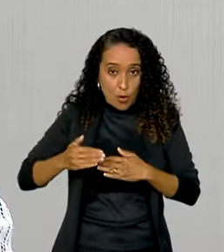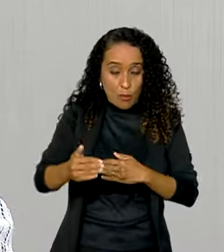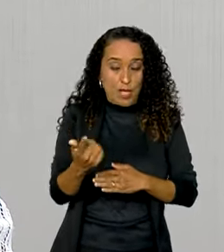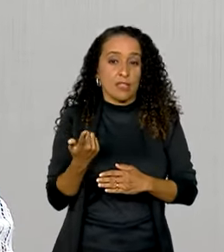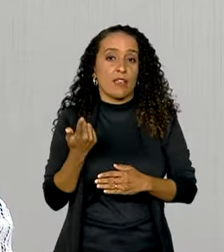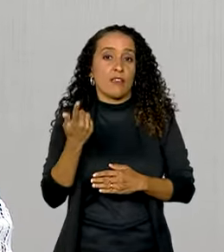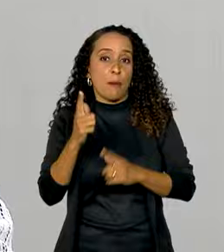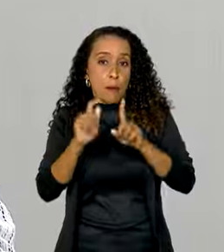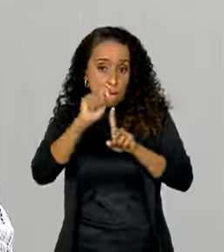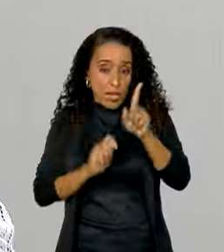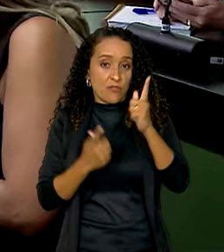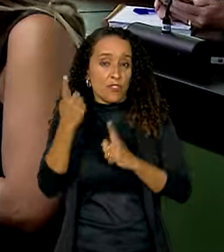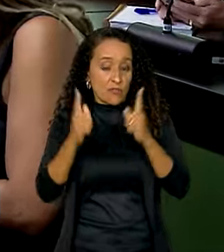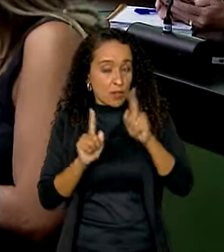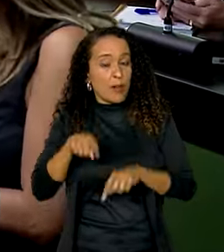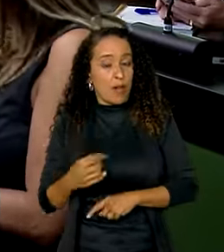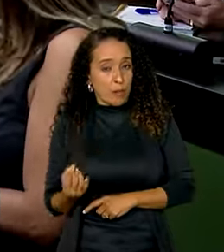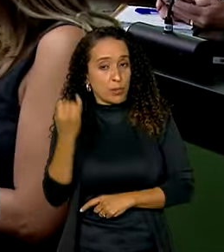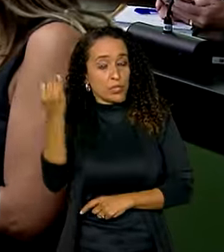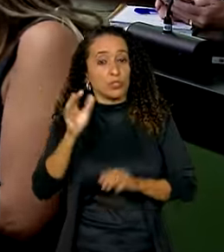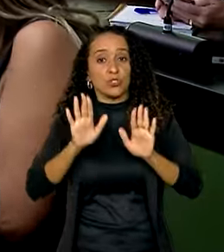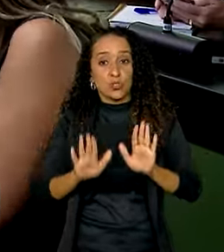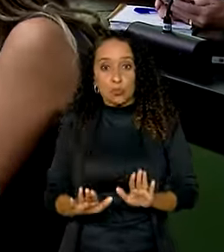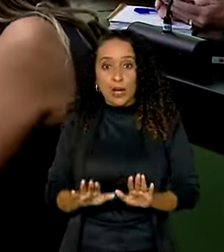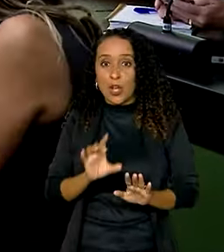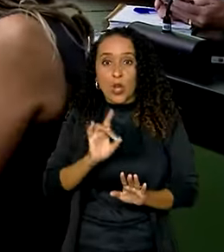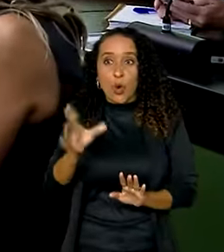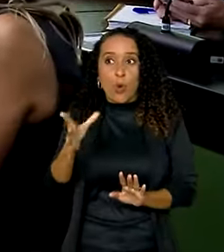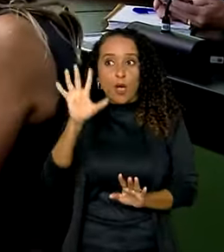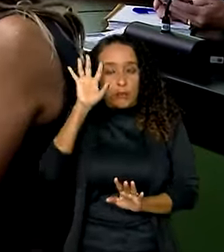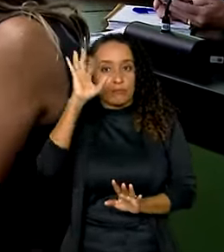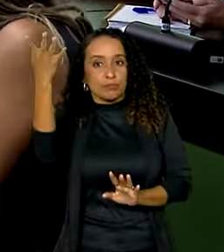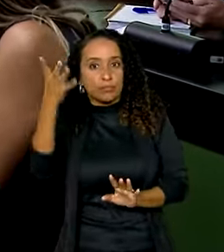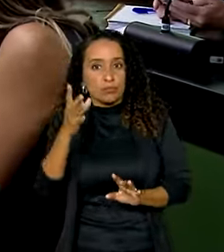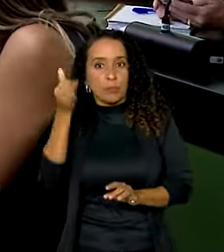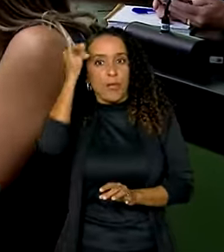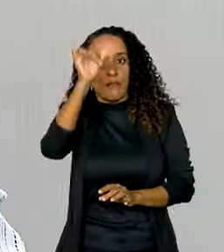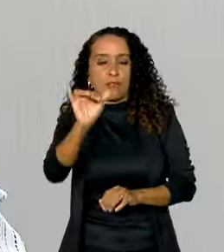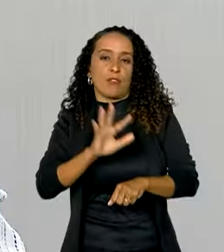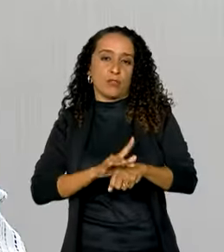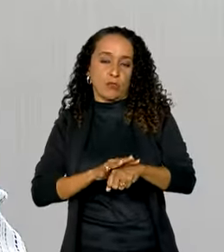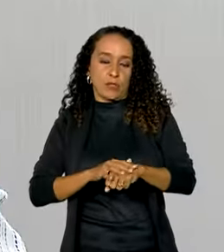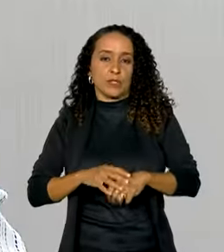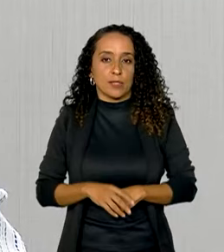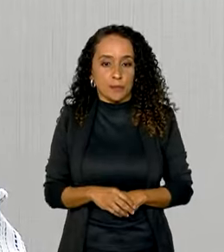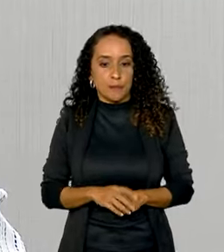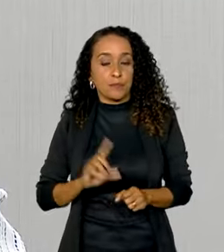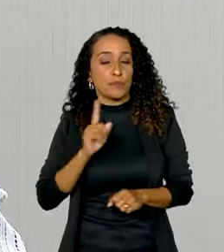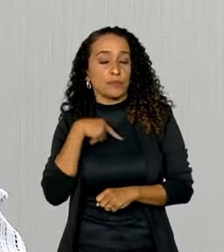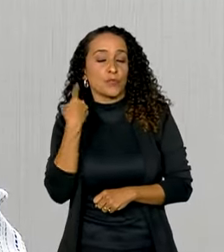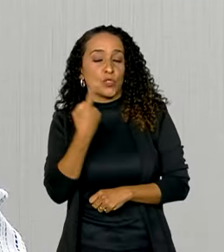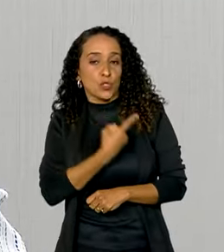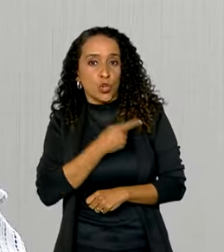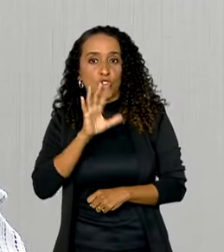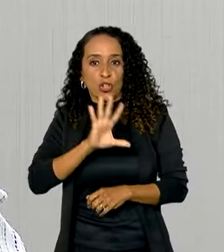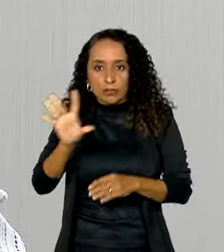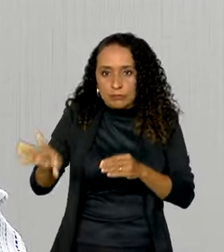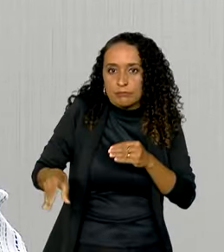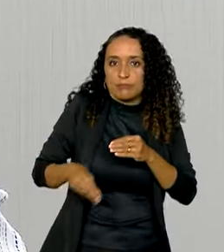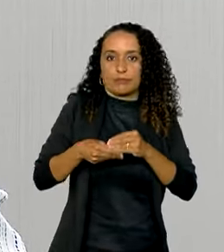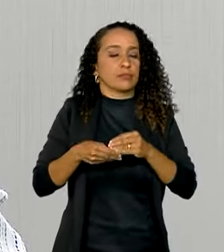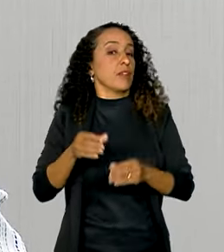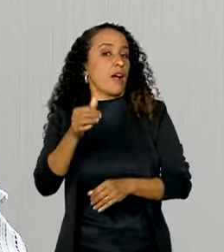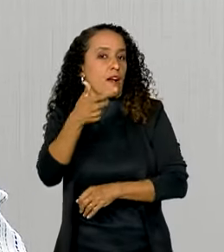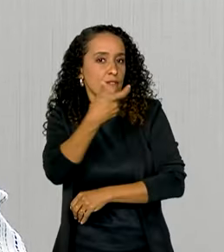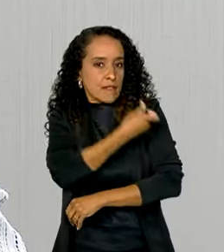fevereiro, será importante, mas não a solução para combater a doença. Nós incorporamos a